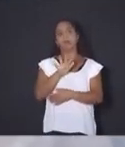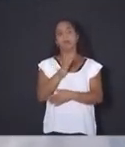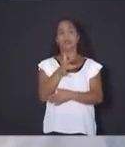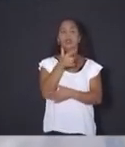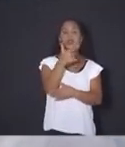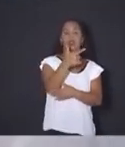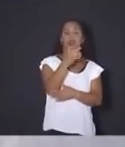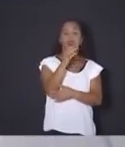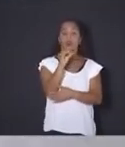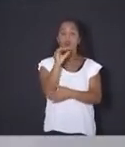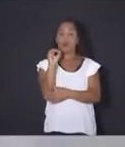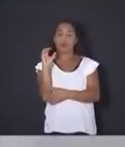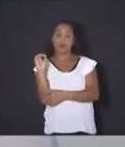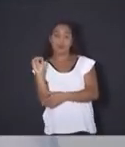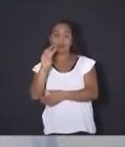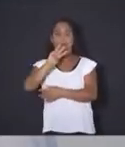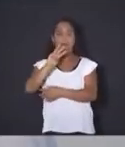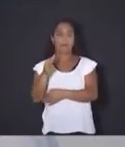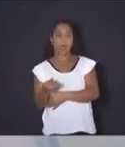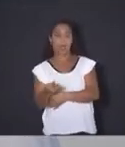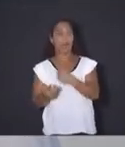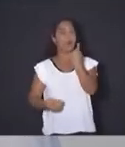são privilegiados